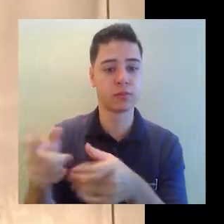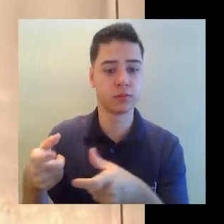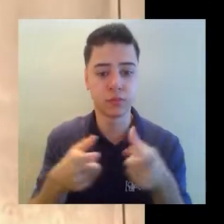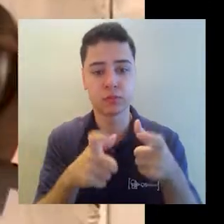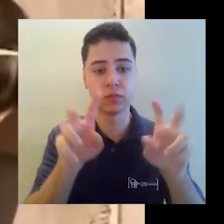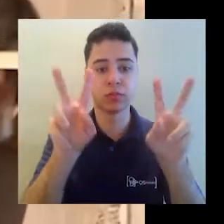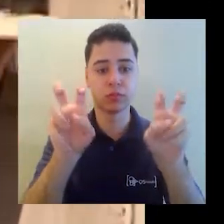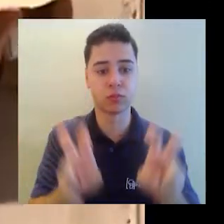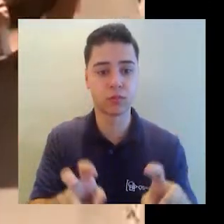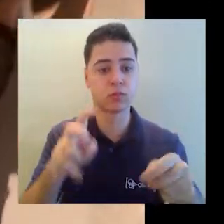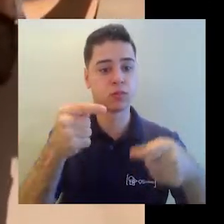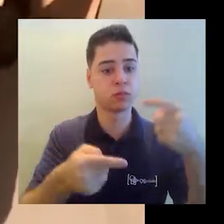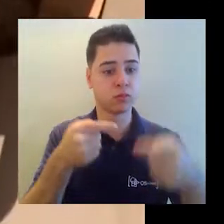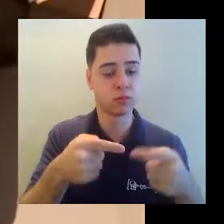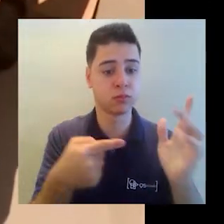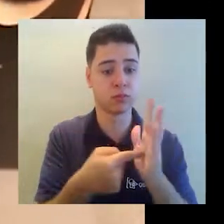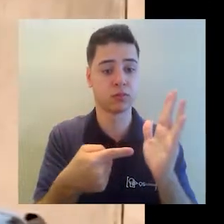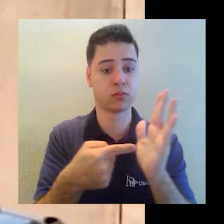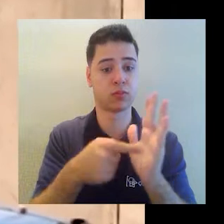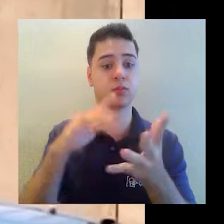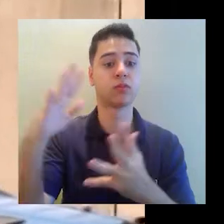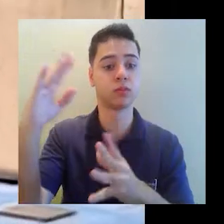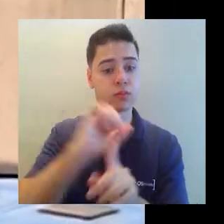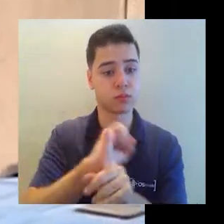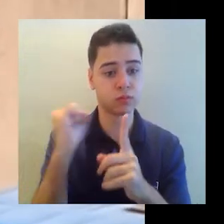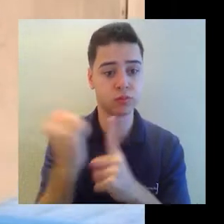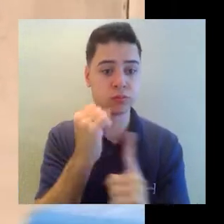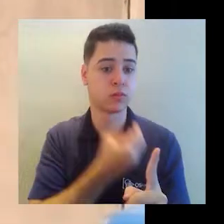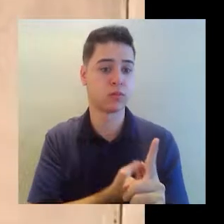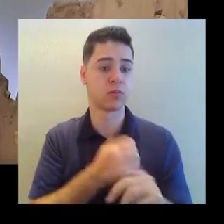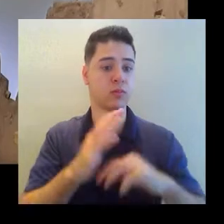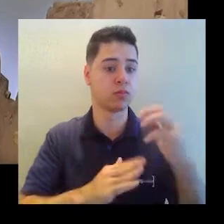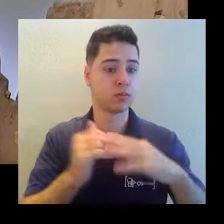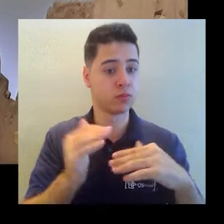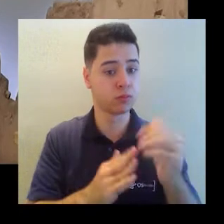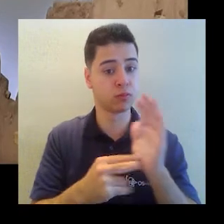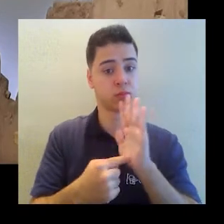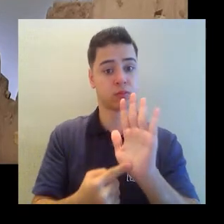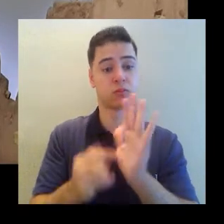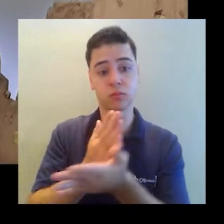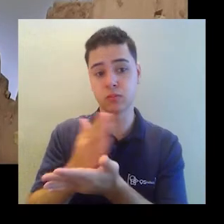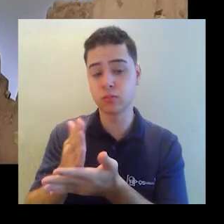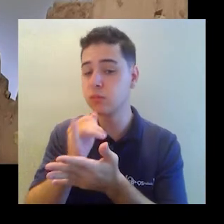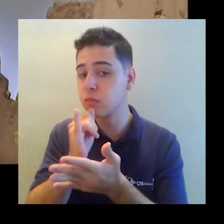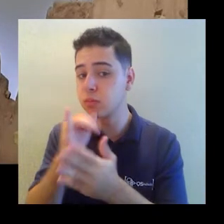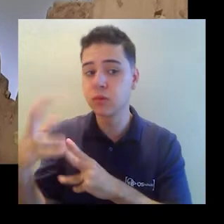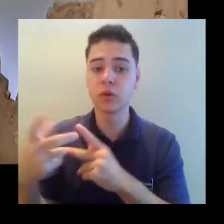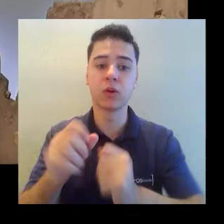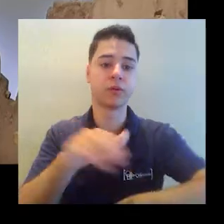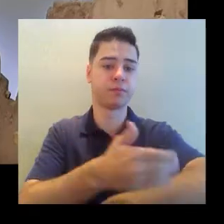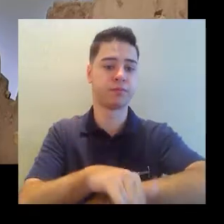também instalações com temática política e de crítica social. A carreira de Banksy começou a ter destaque a partir das